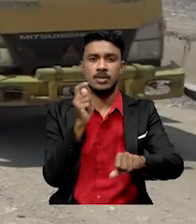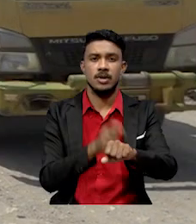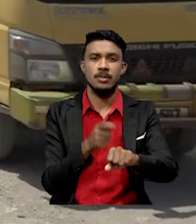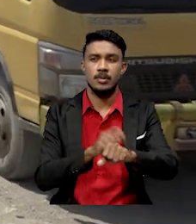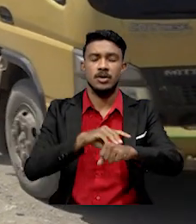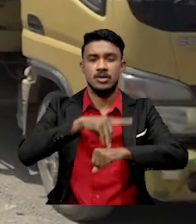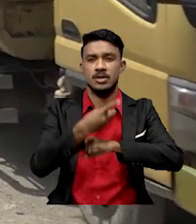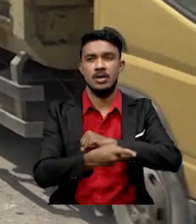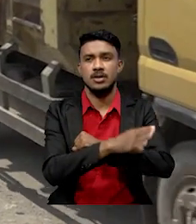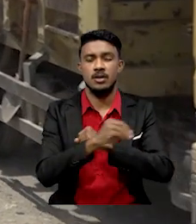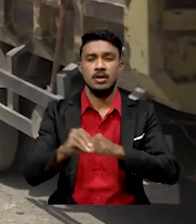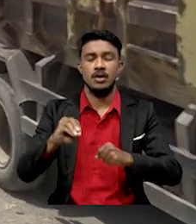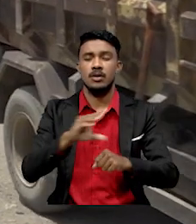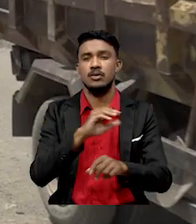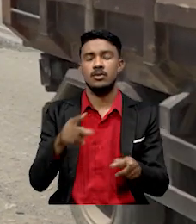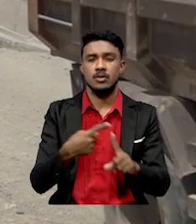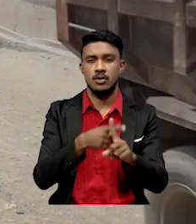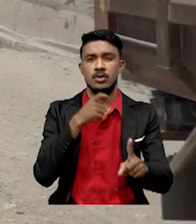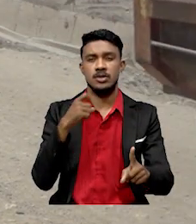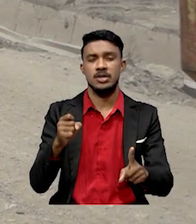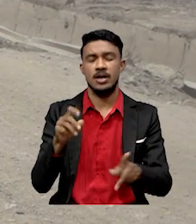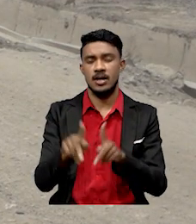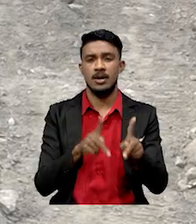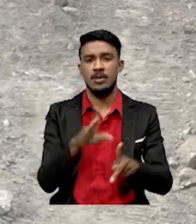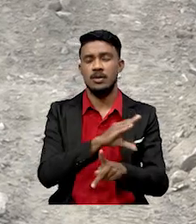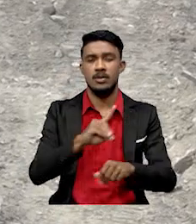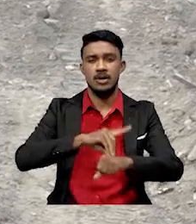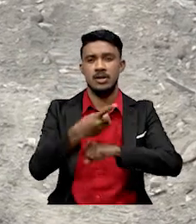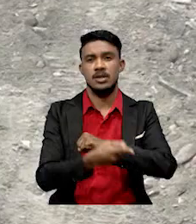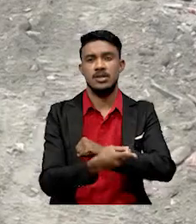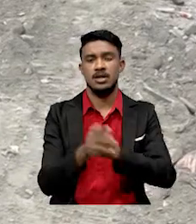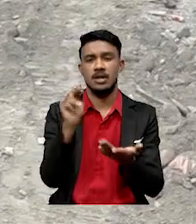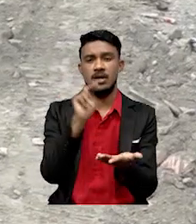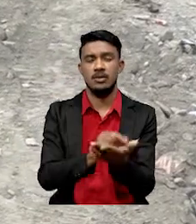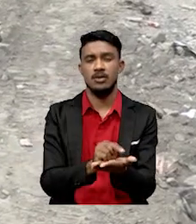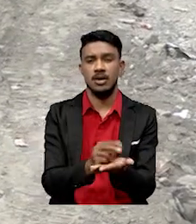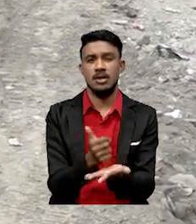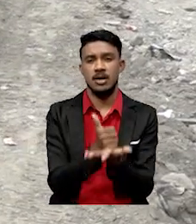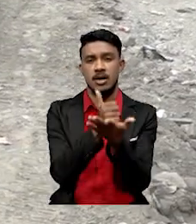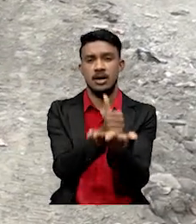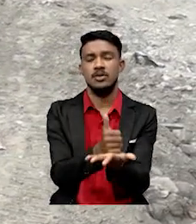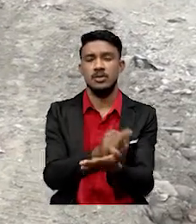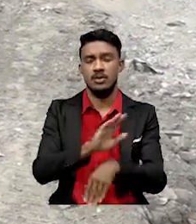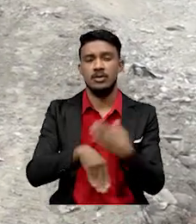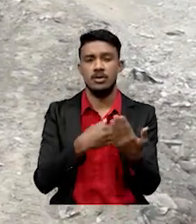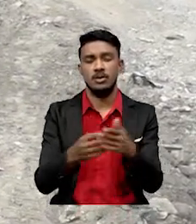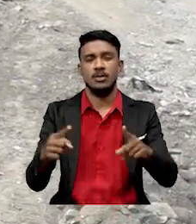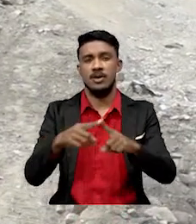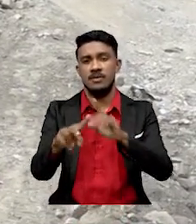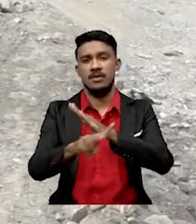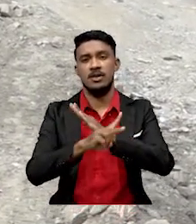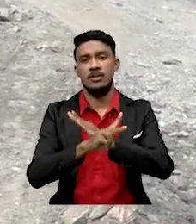acidente, calamidade causa russiação humano, para desastres naturais, apoio humanitário para vítimas, não